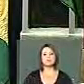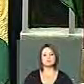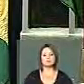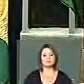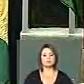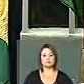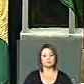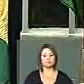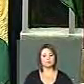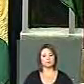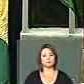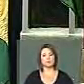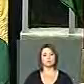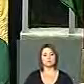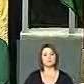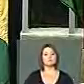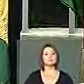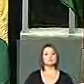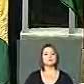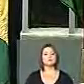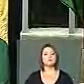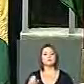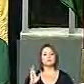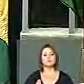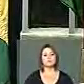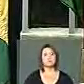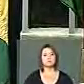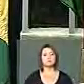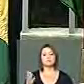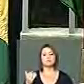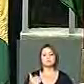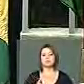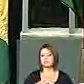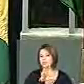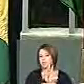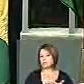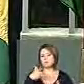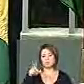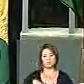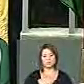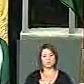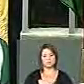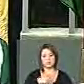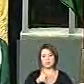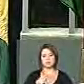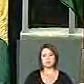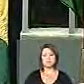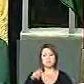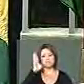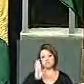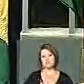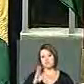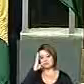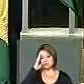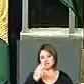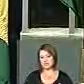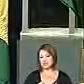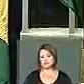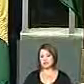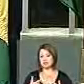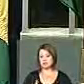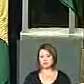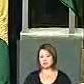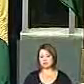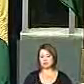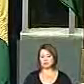economias tidas como desenvolvidas, o Brasil dos nossos dias não copia modelos, o Brasil não acredita maior conhecimento e